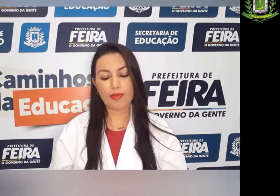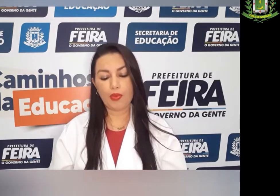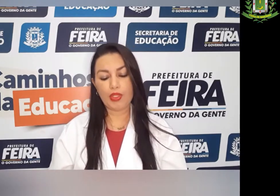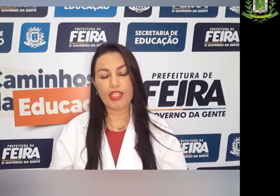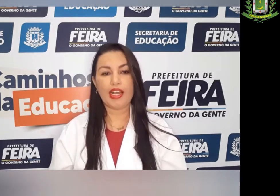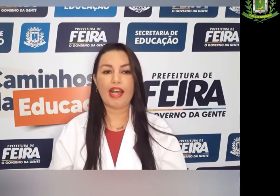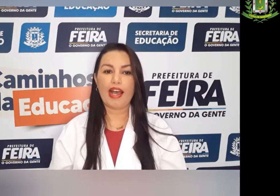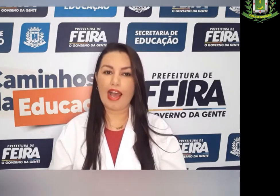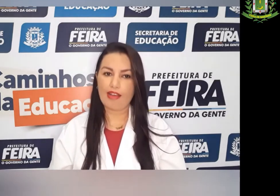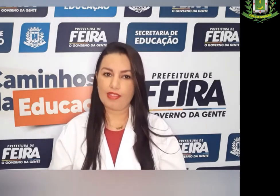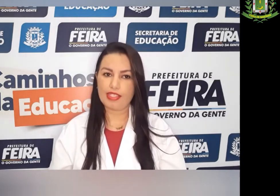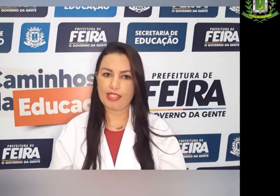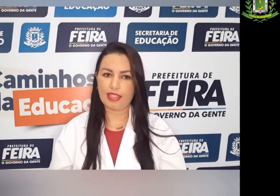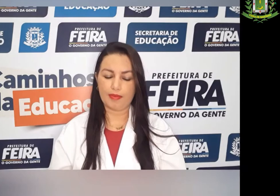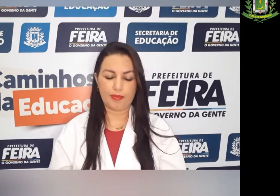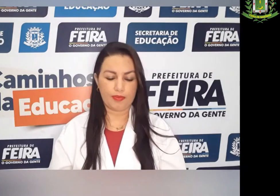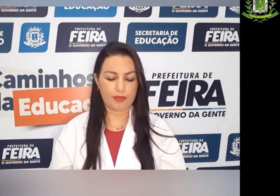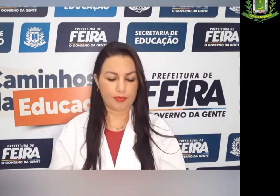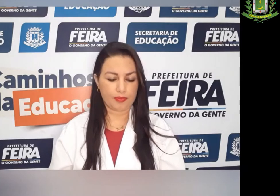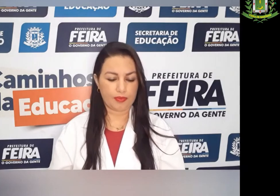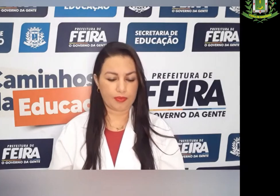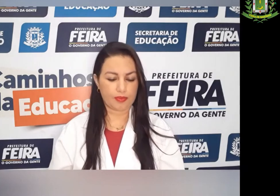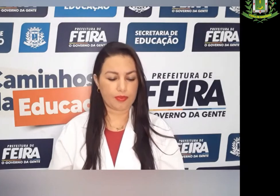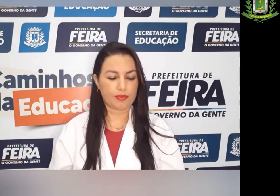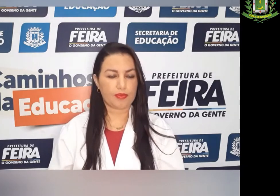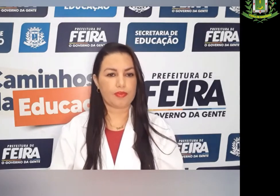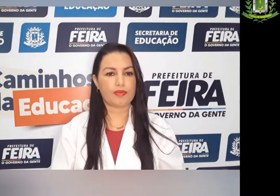lhe retribuía a visita.